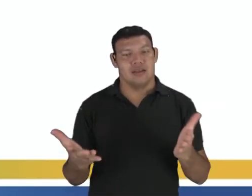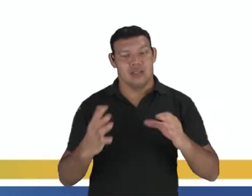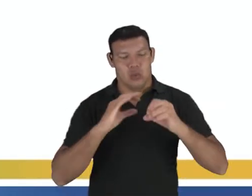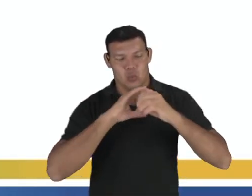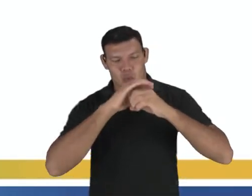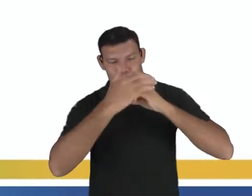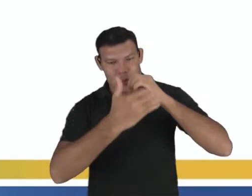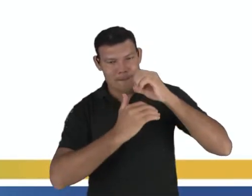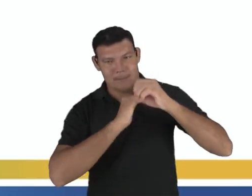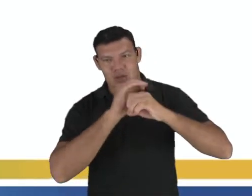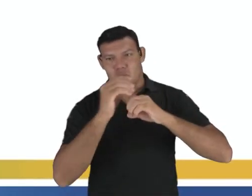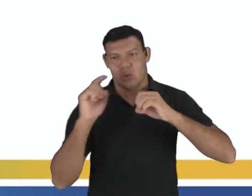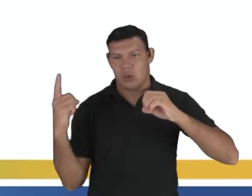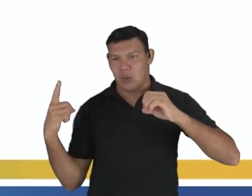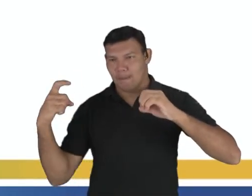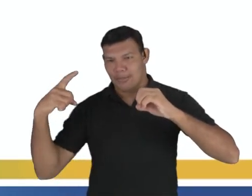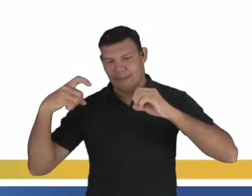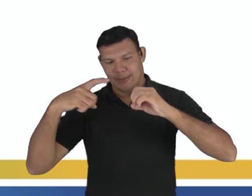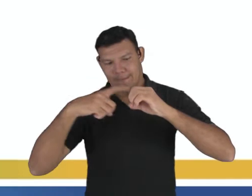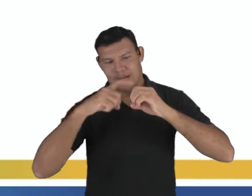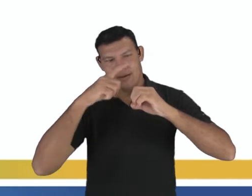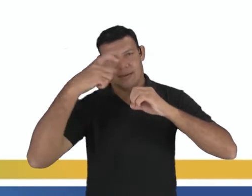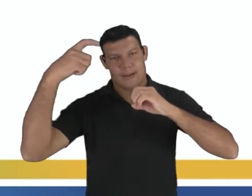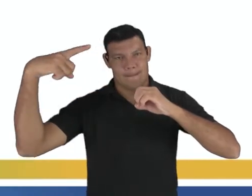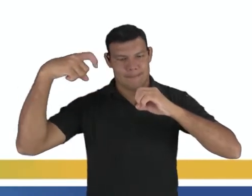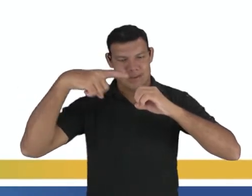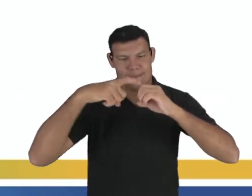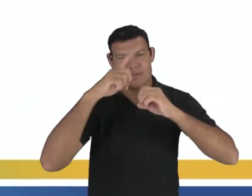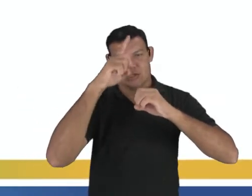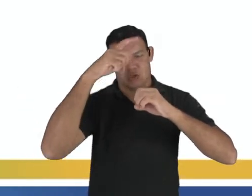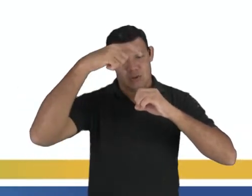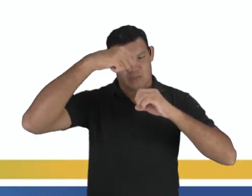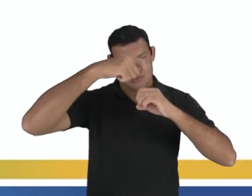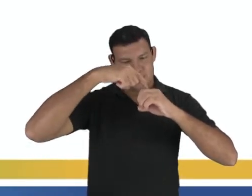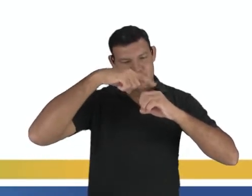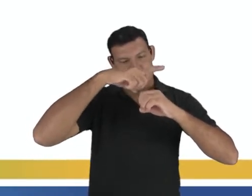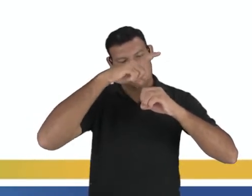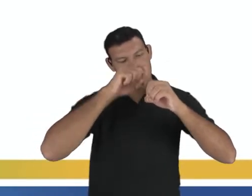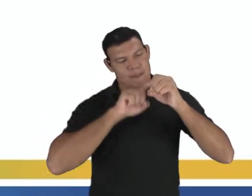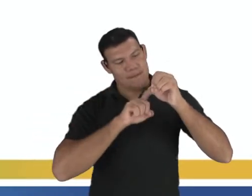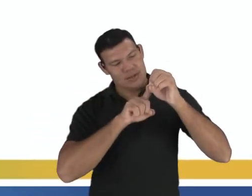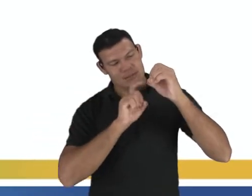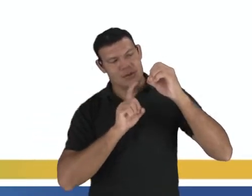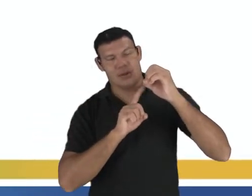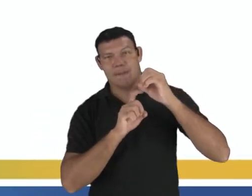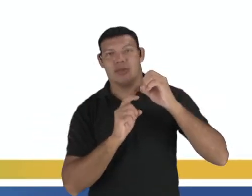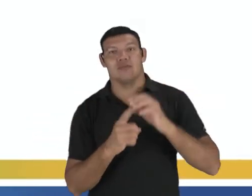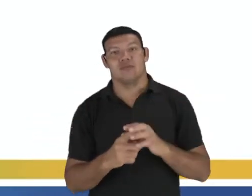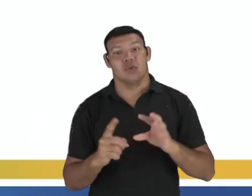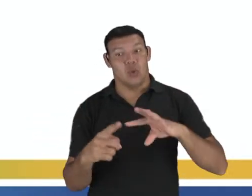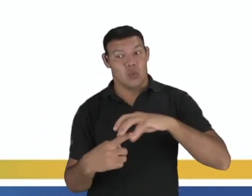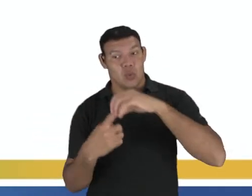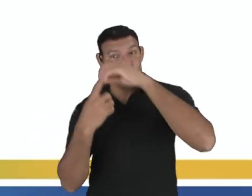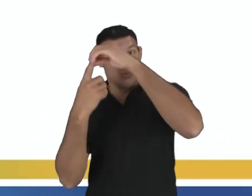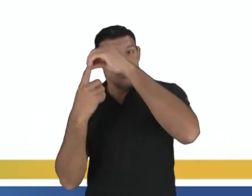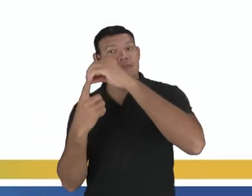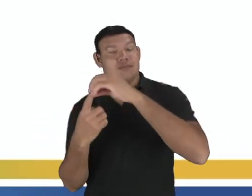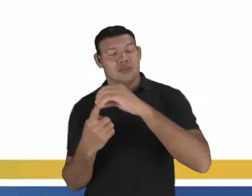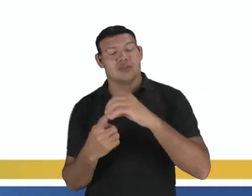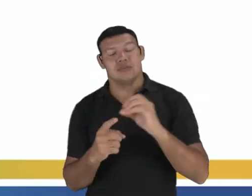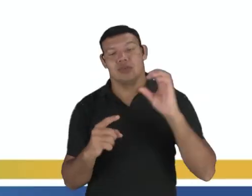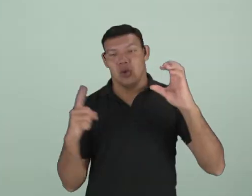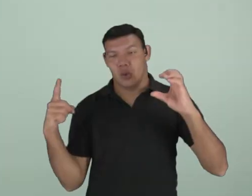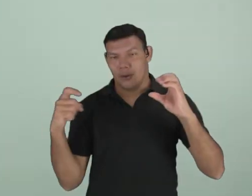barreiras as camadas para que nenhum outro espermatozoide consiga penetrá-lo tá porque a regra é um espermatozoide